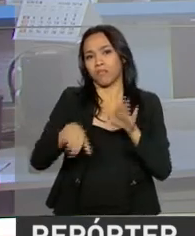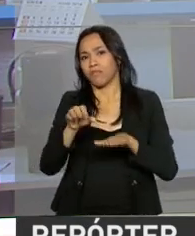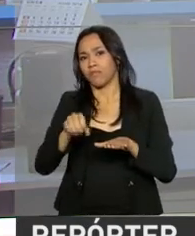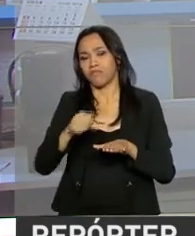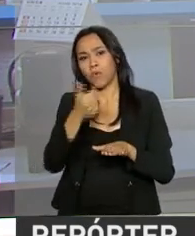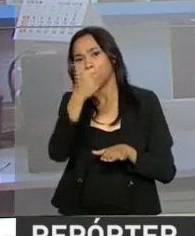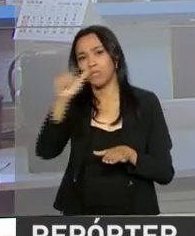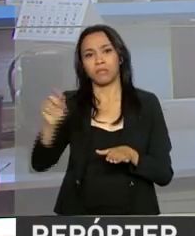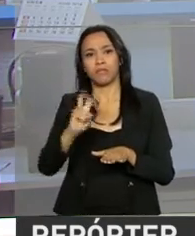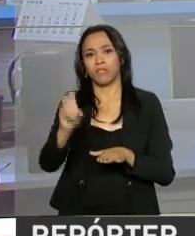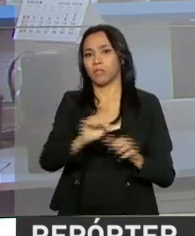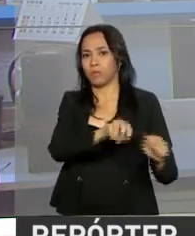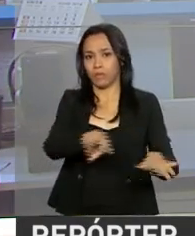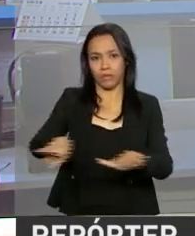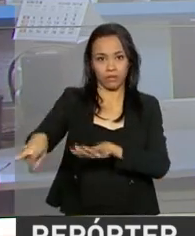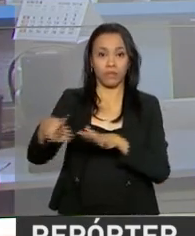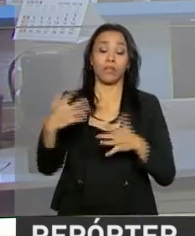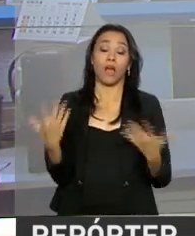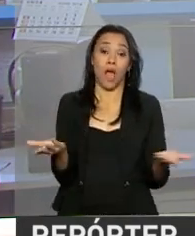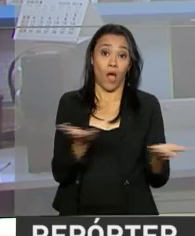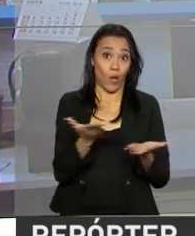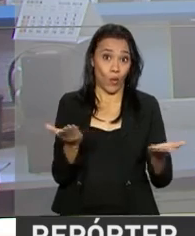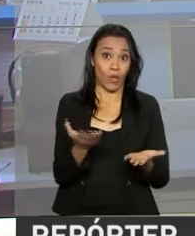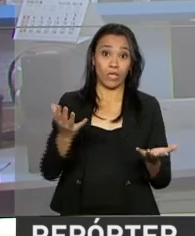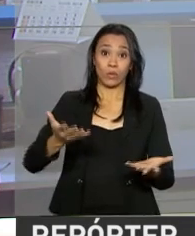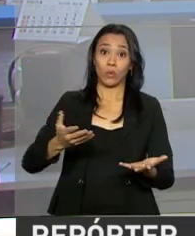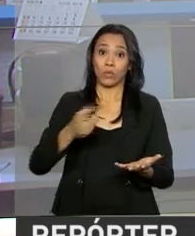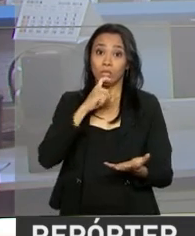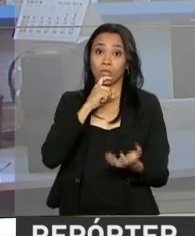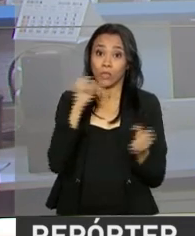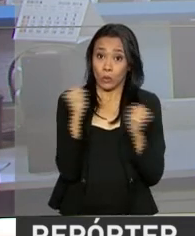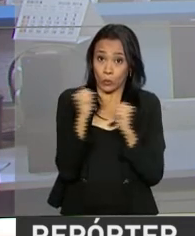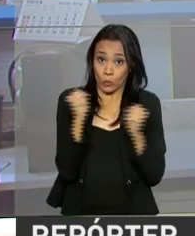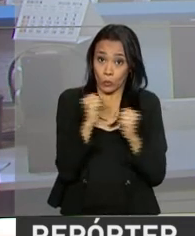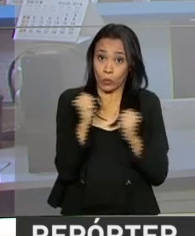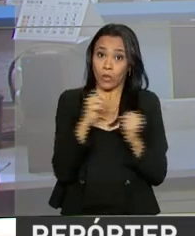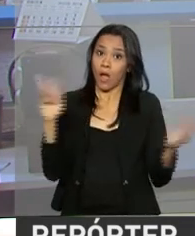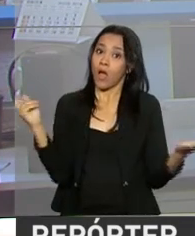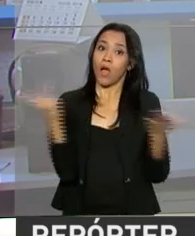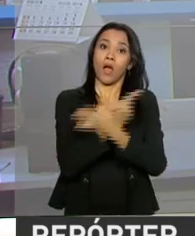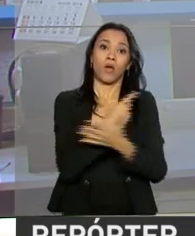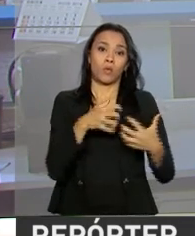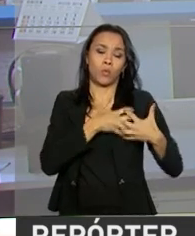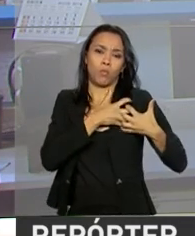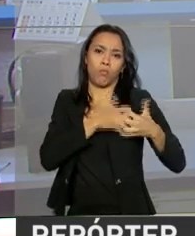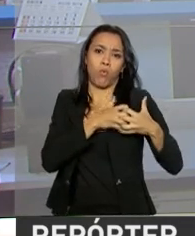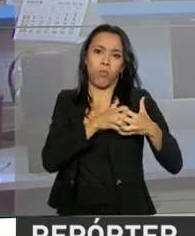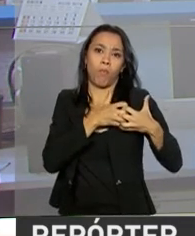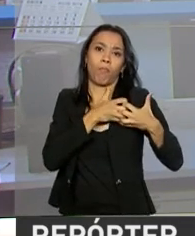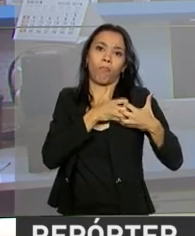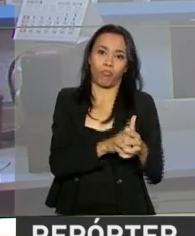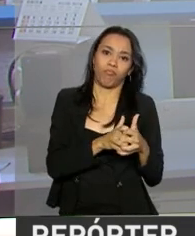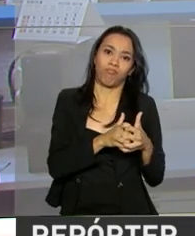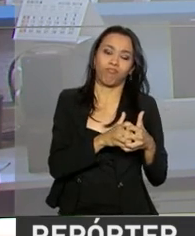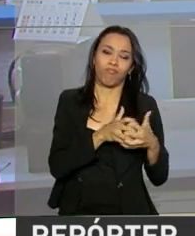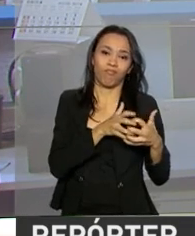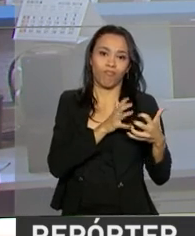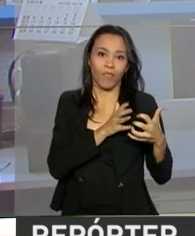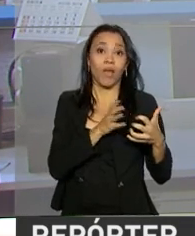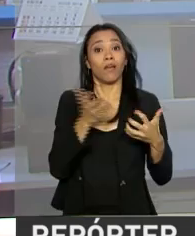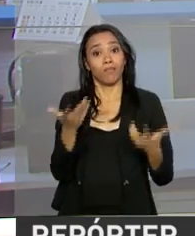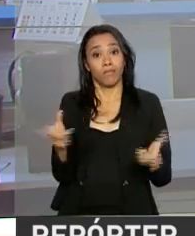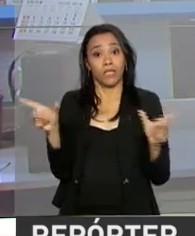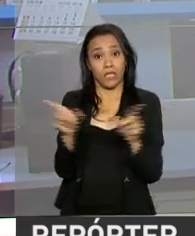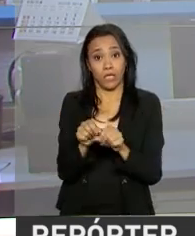falando de saúde no inverno aumenta a incidência de infarto durante esse período do ano o sistema único de